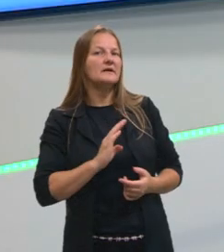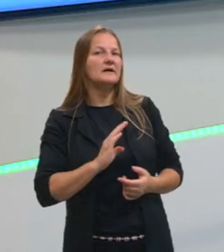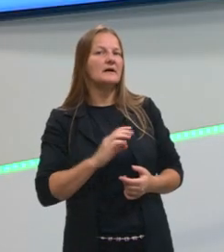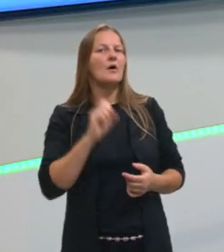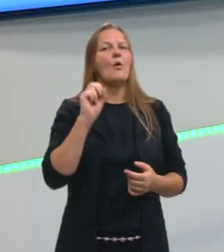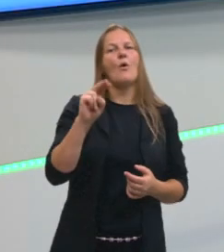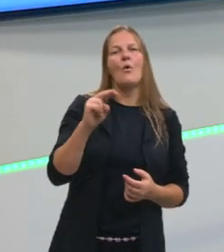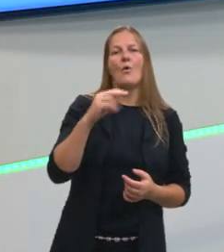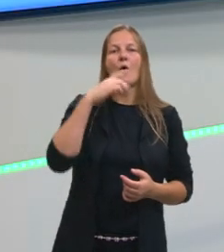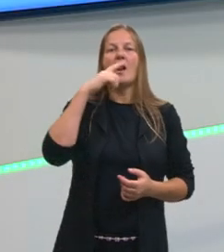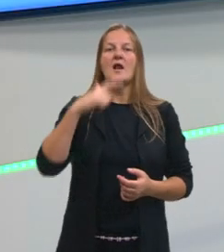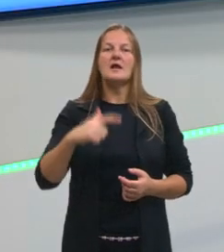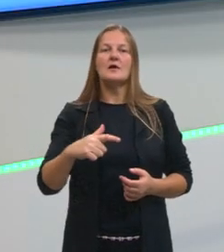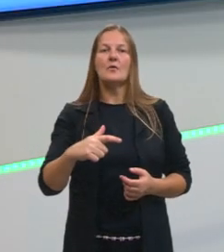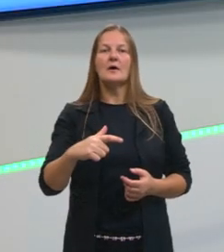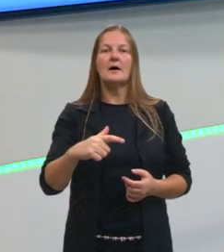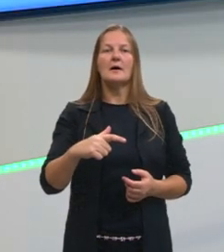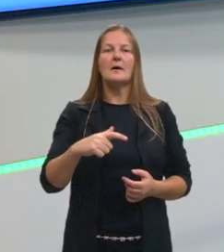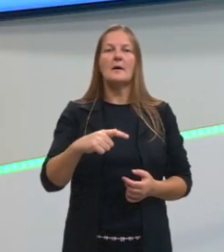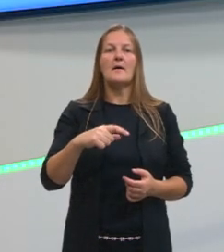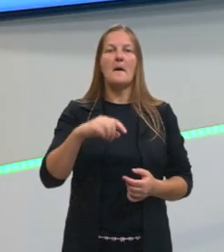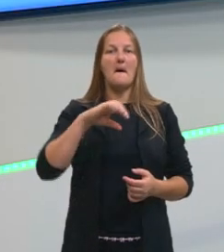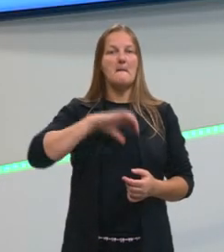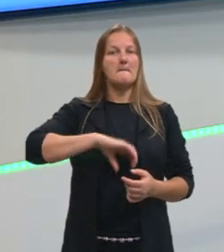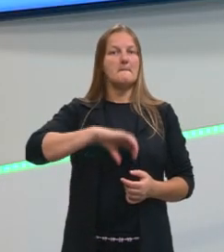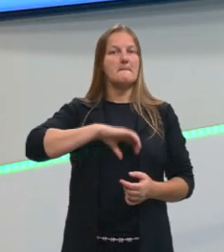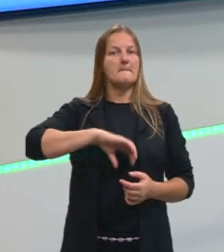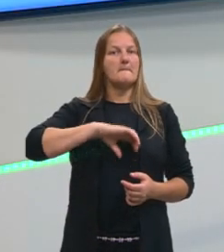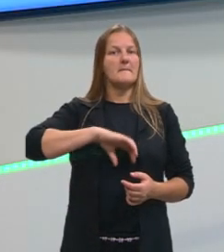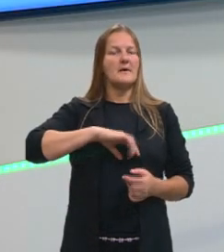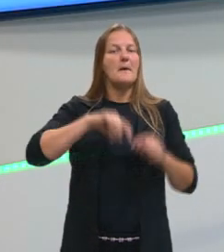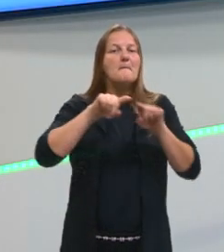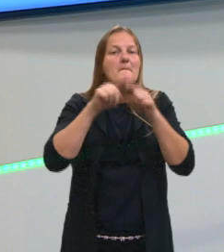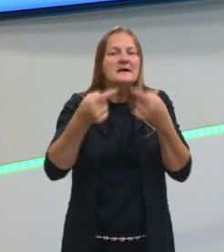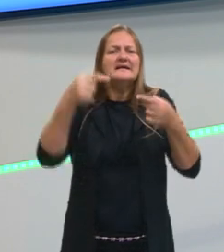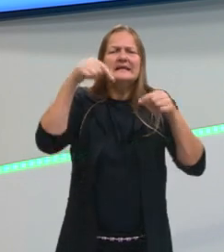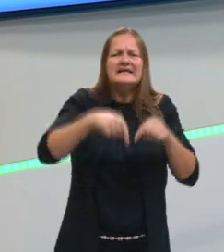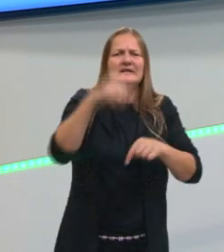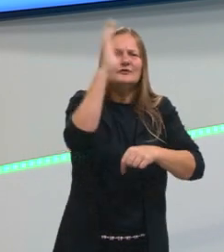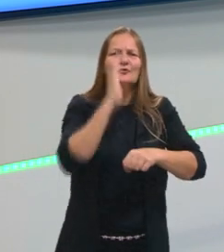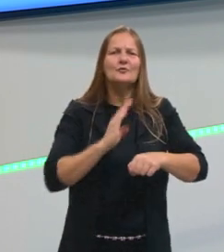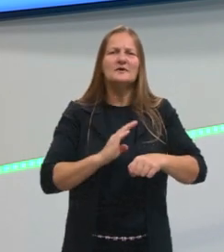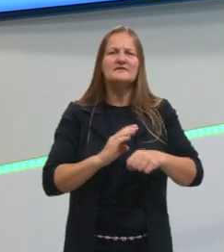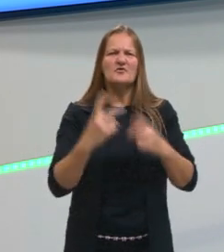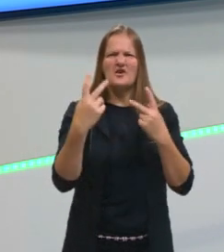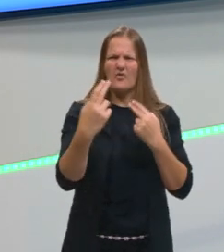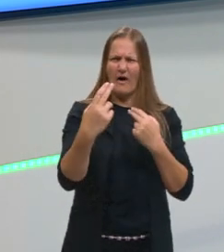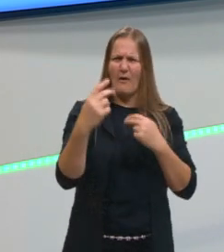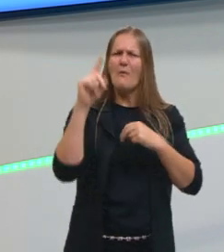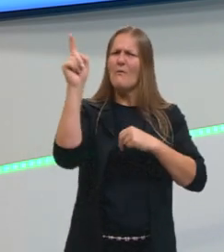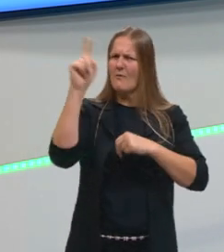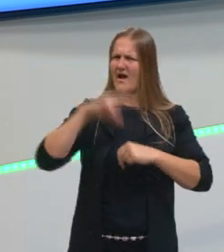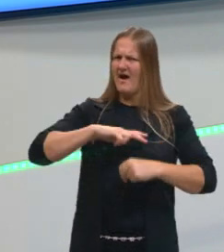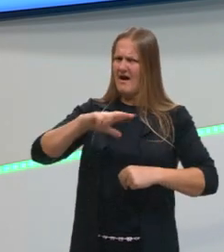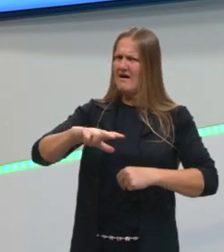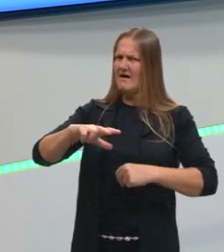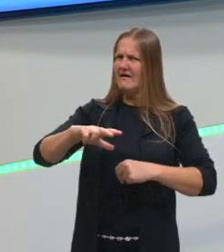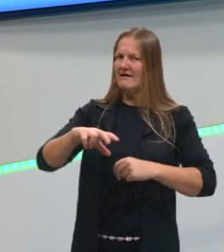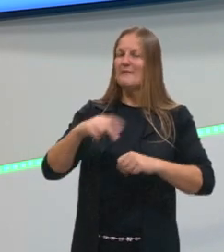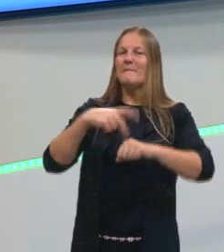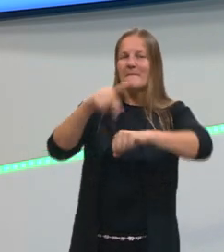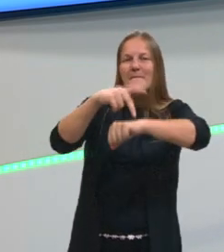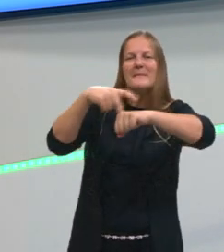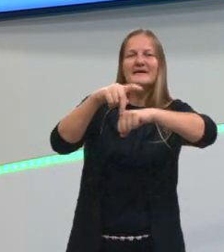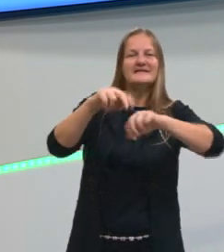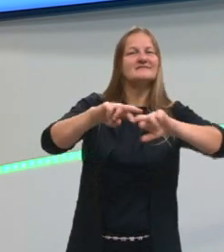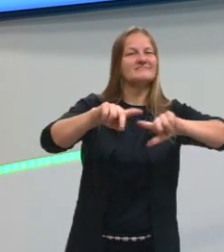portuguesa nos falamos a língua portuguesa mas aqui no Brasil mas não falam e aos portugueses estão